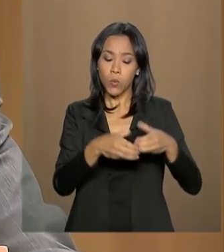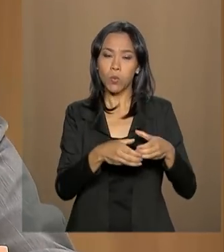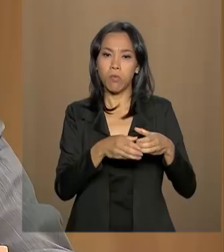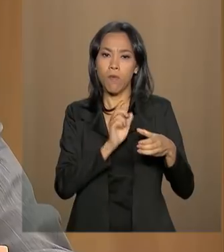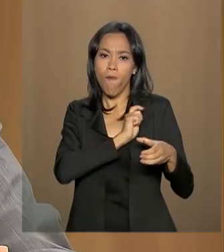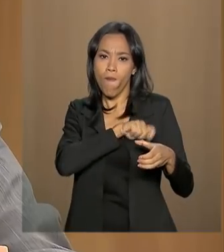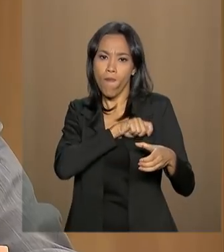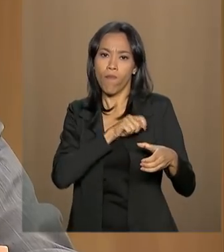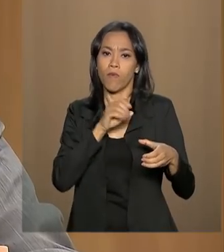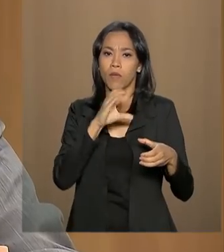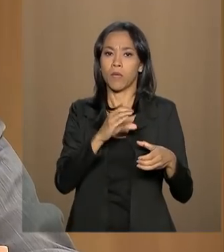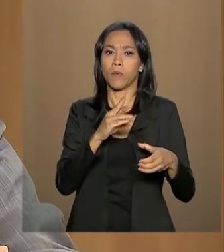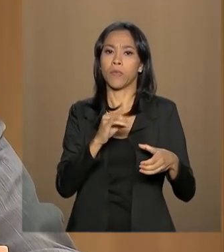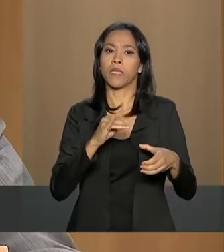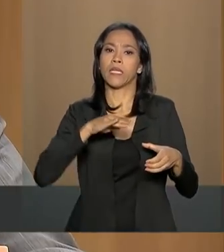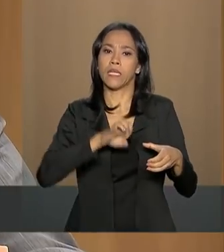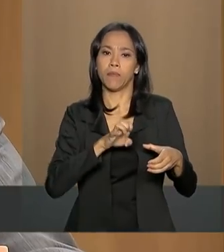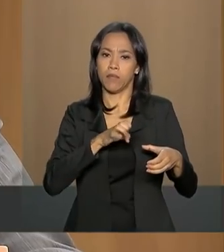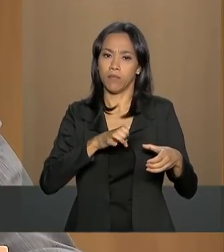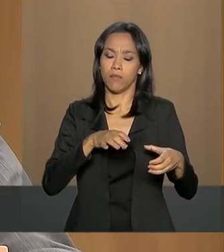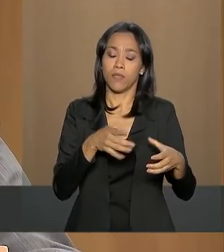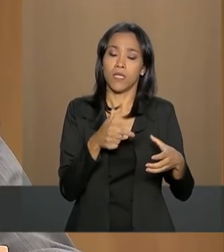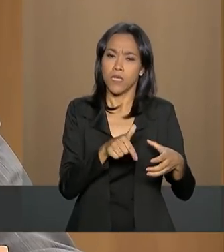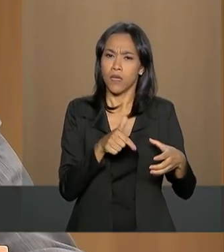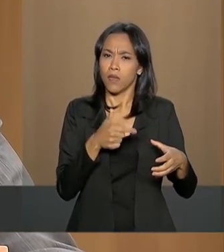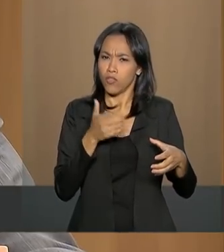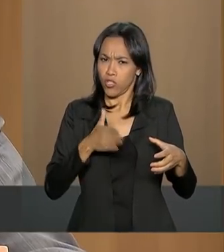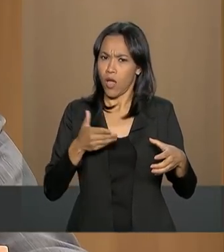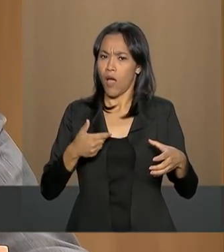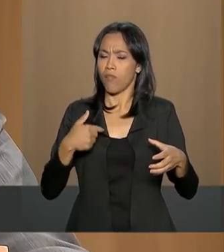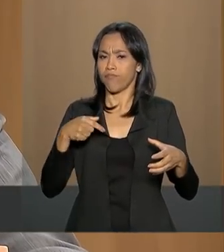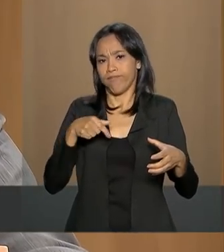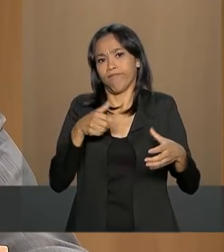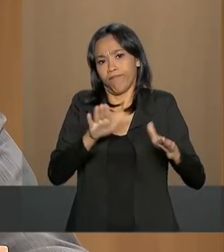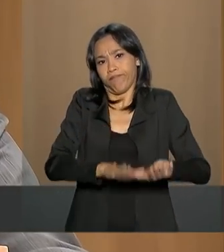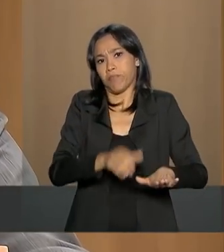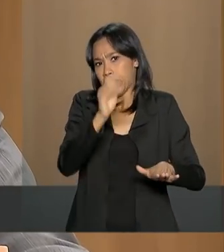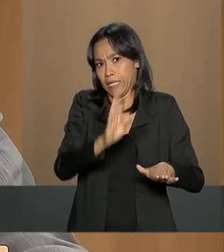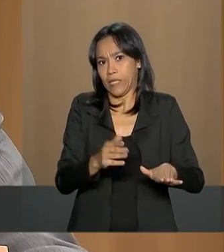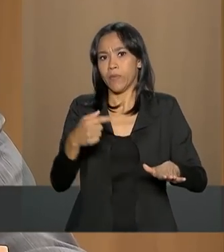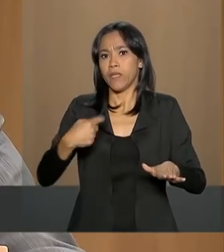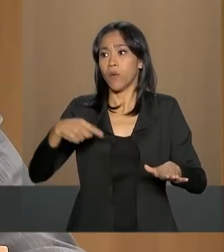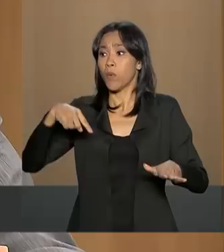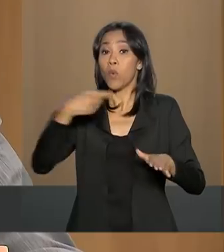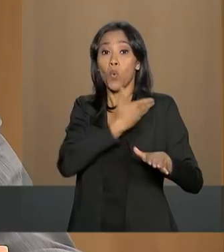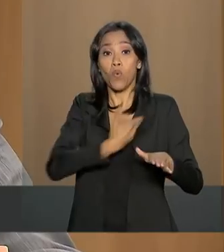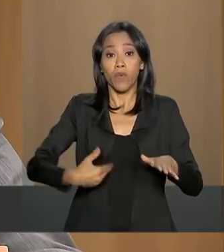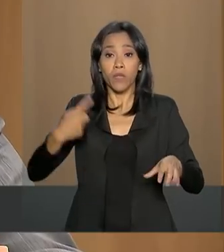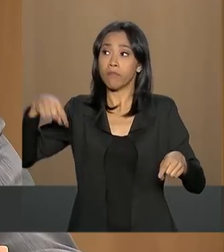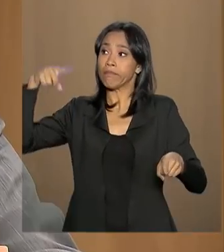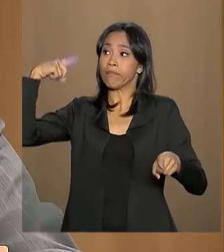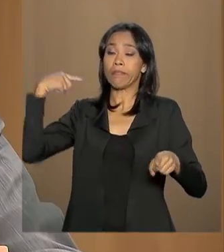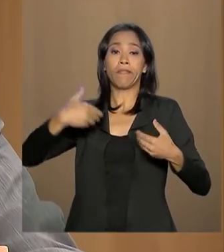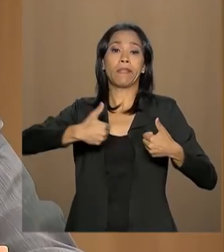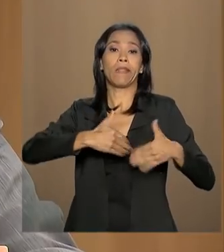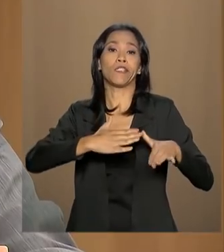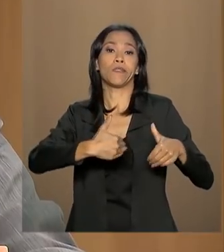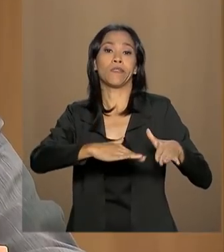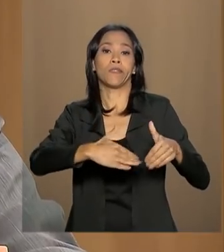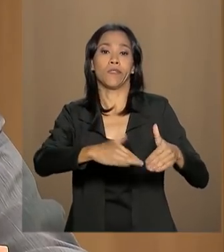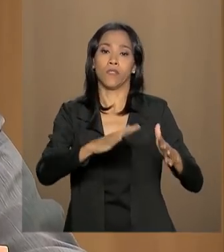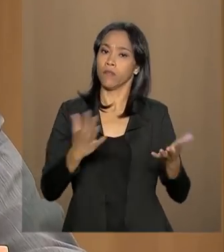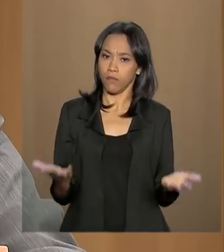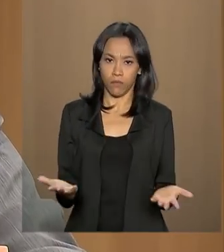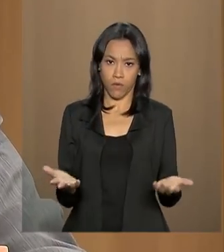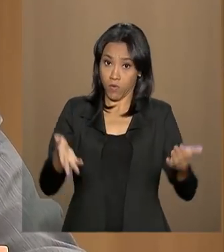brasileiro. Então nós vemos aí de governos passados que foram deixando que isso acontecesse. Então hoje nós temos